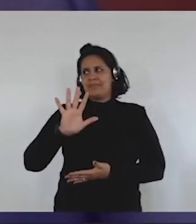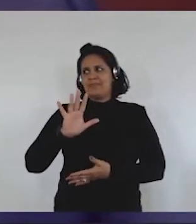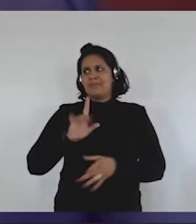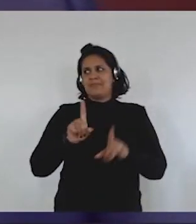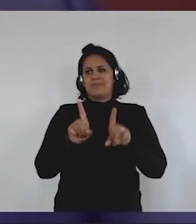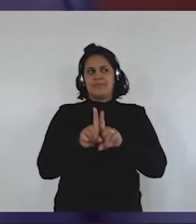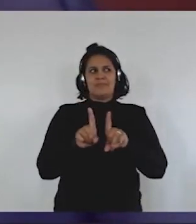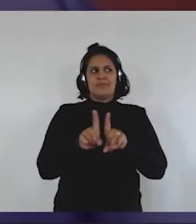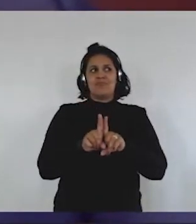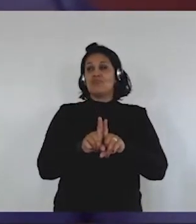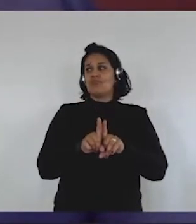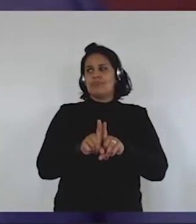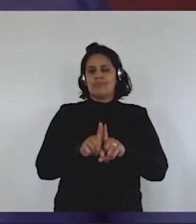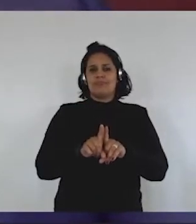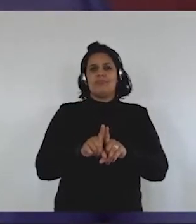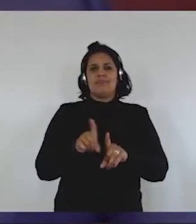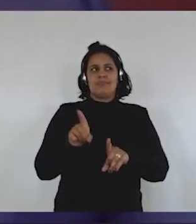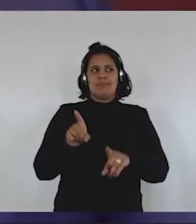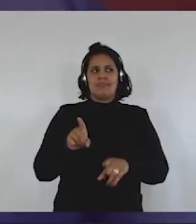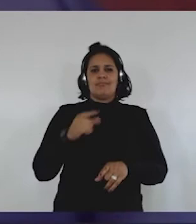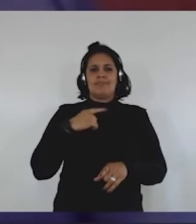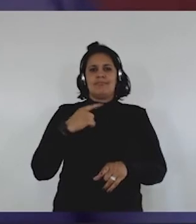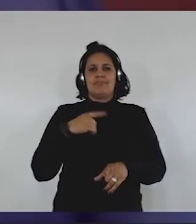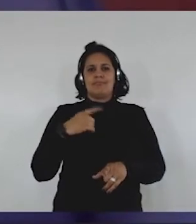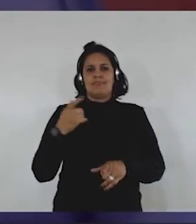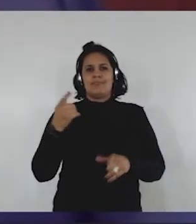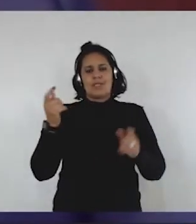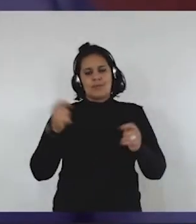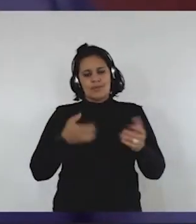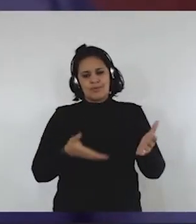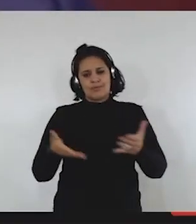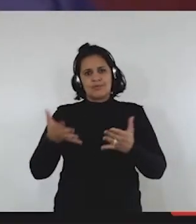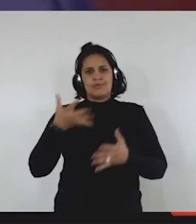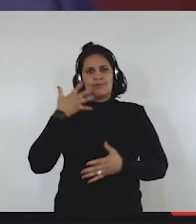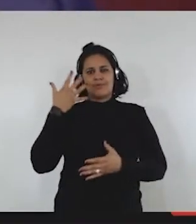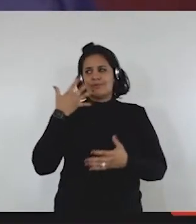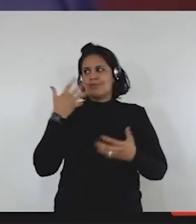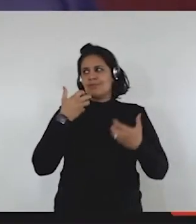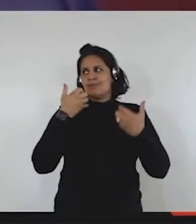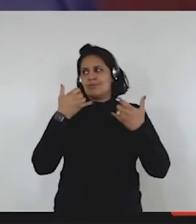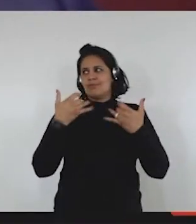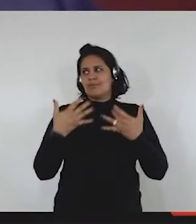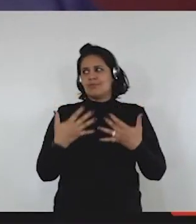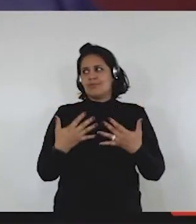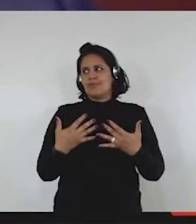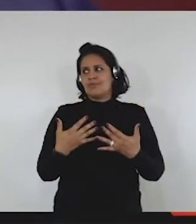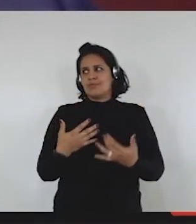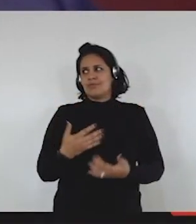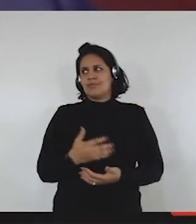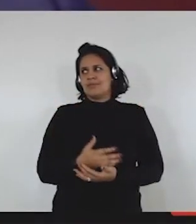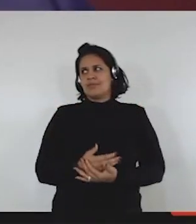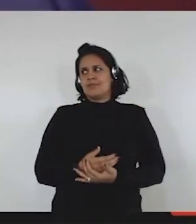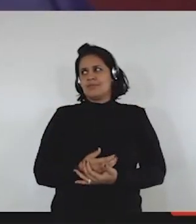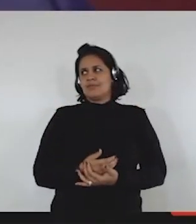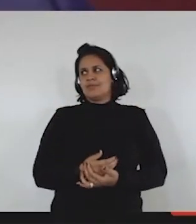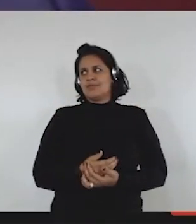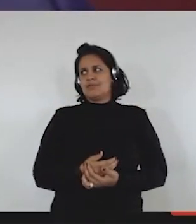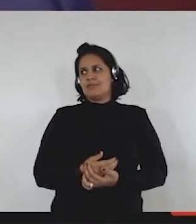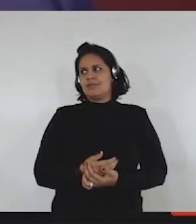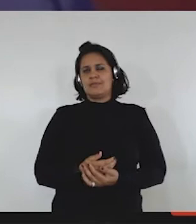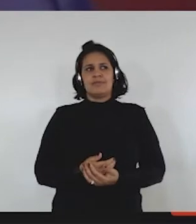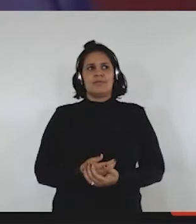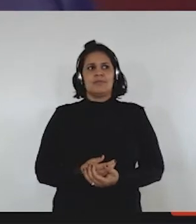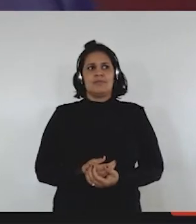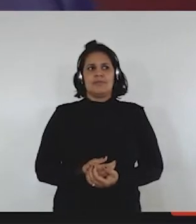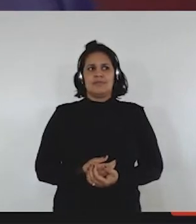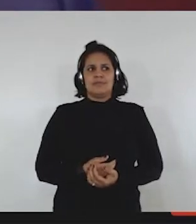imediatamente, Vossa Excelência pode tomar conta da palavra e levar o nosso painel a deslinde. Muito